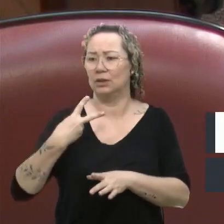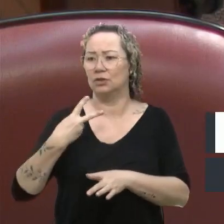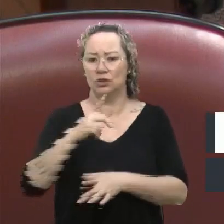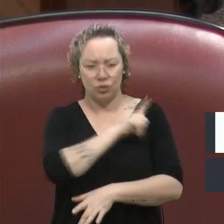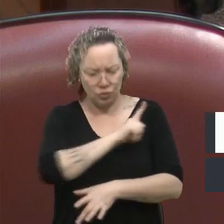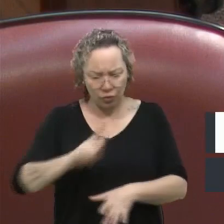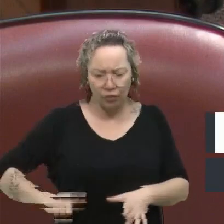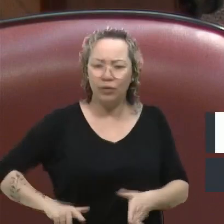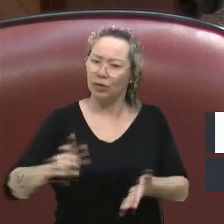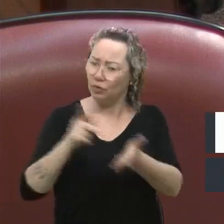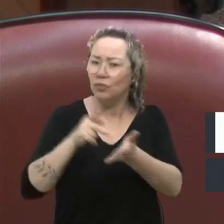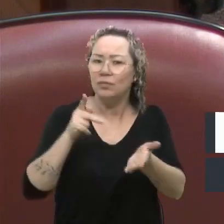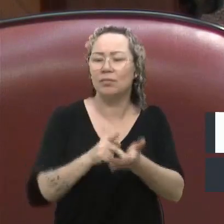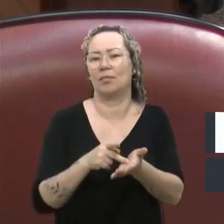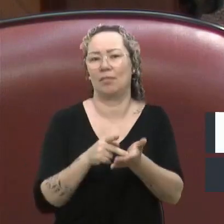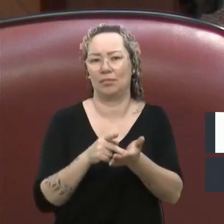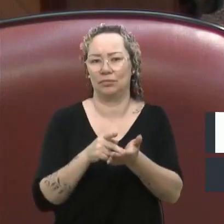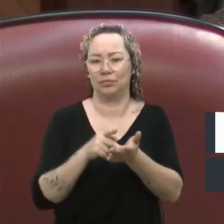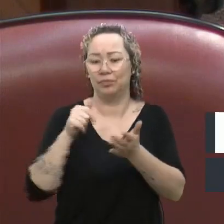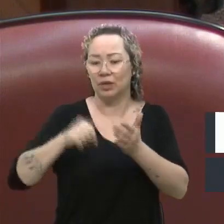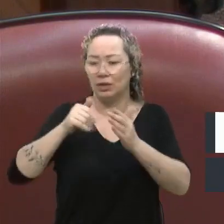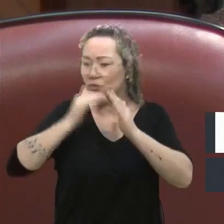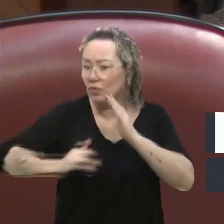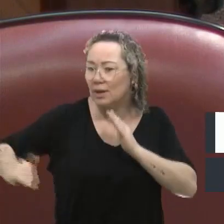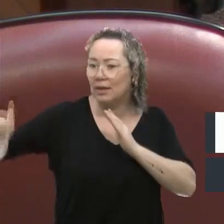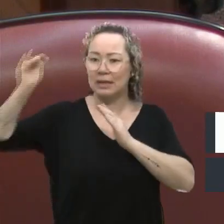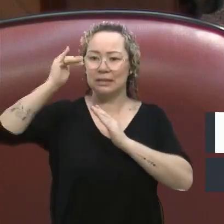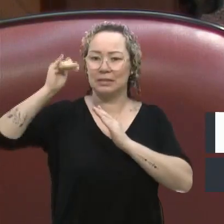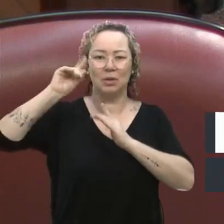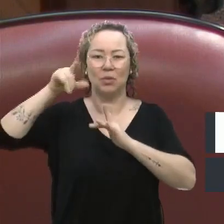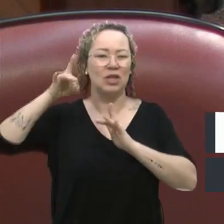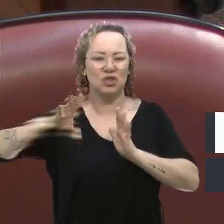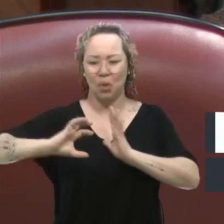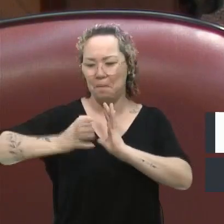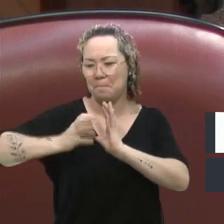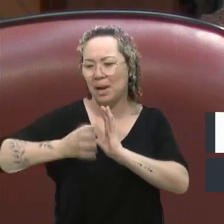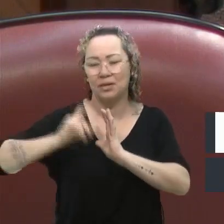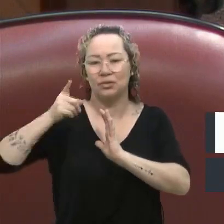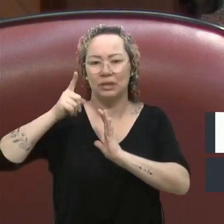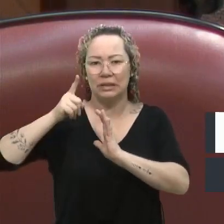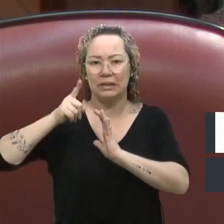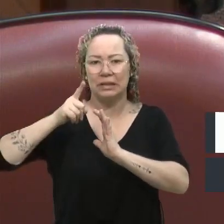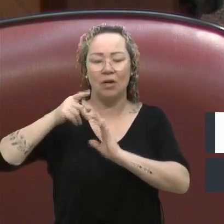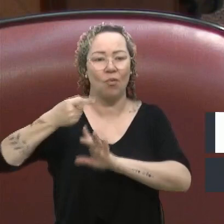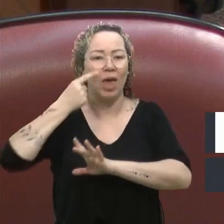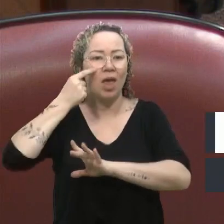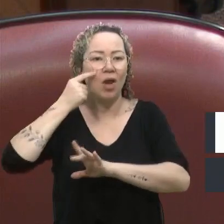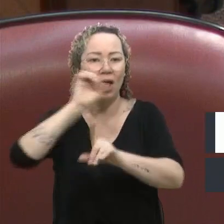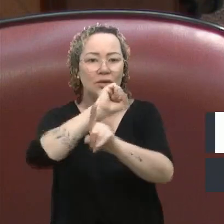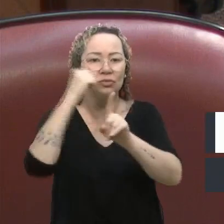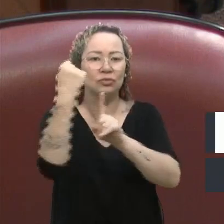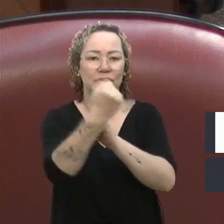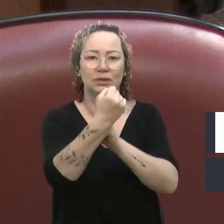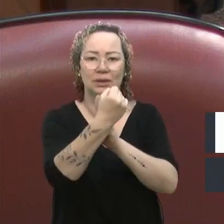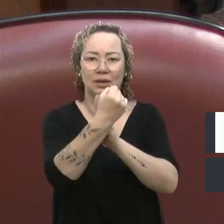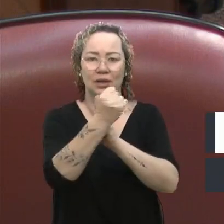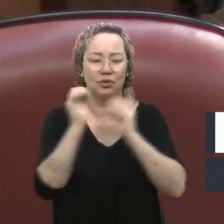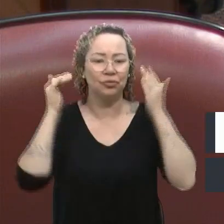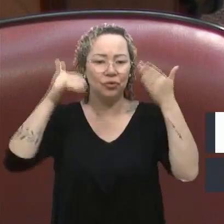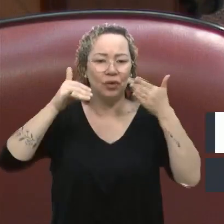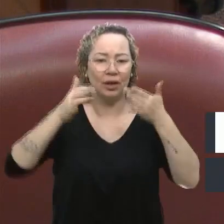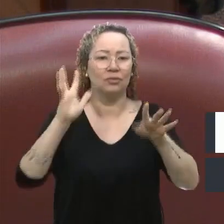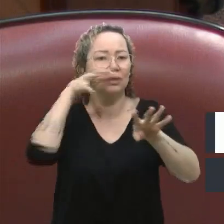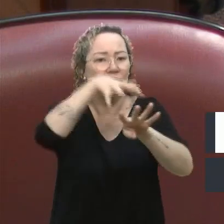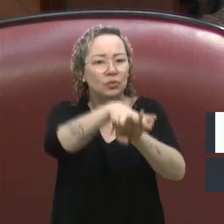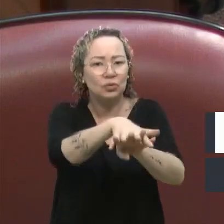política partidária ou qualquer outro tipo de conotação, dando o viés da inclusão,